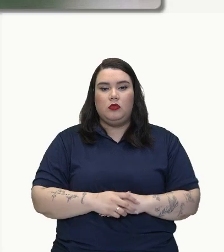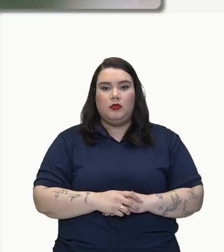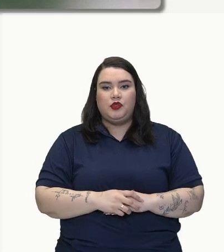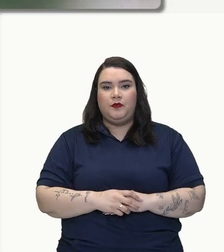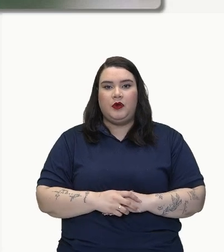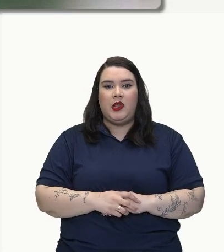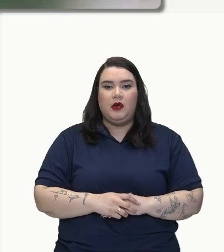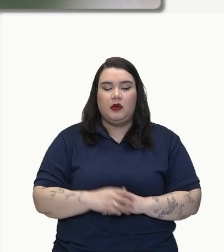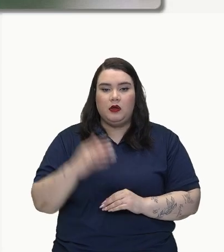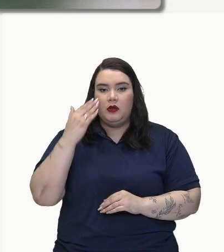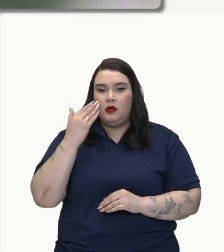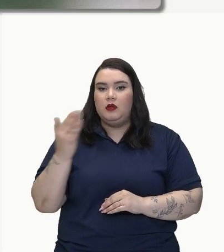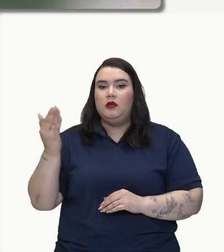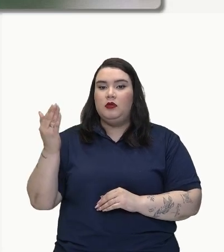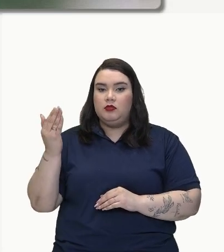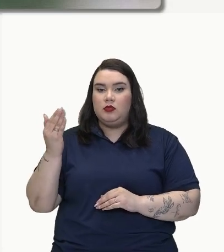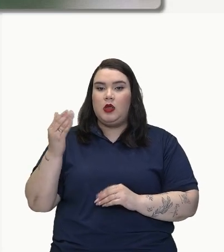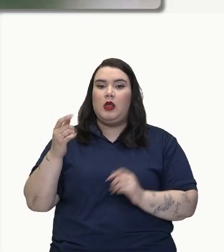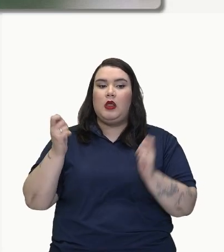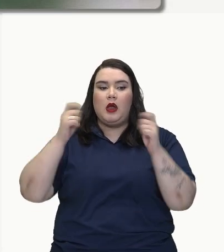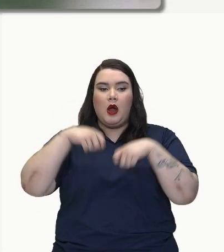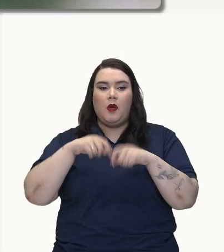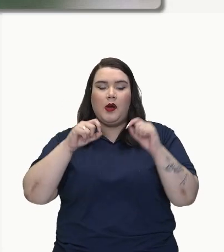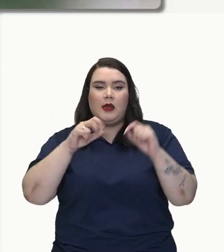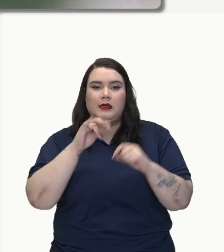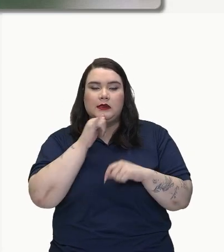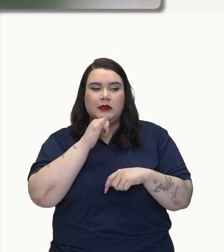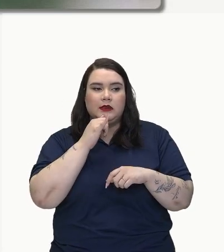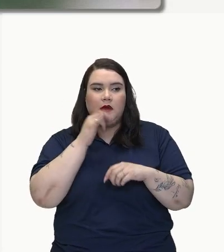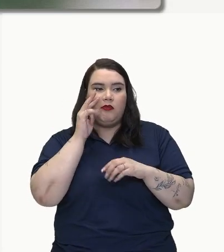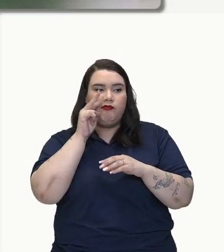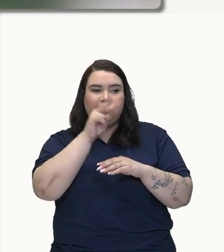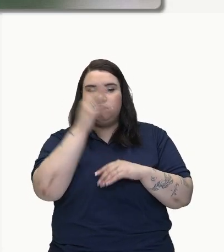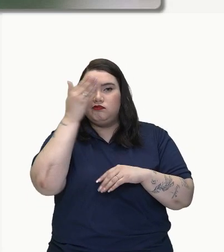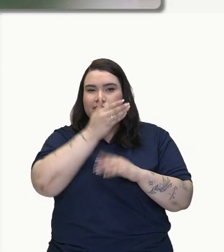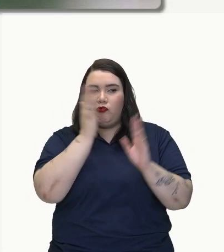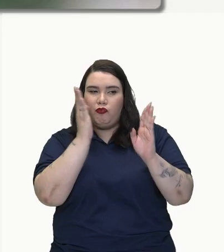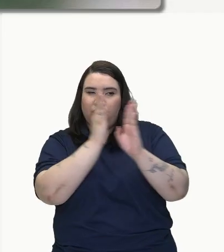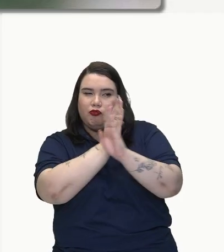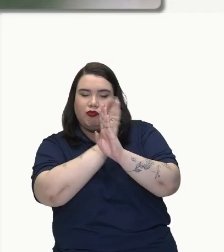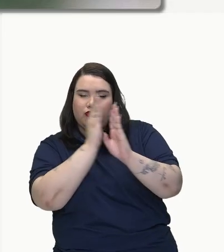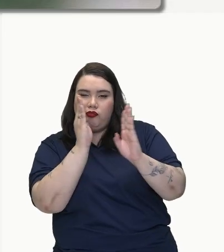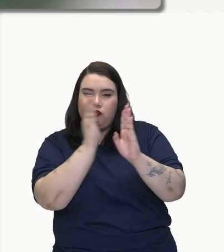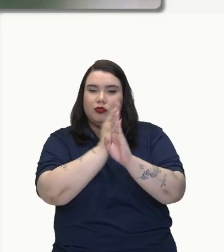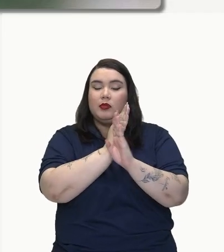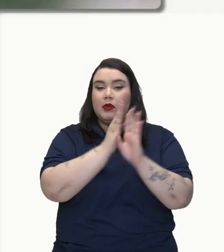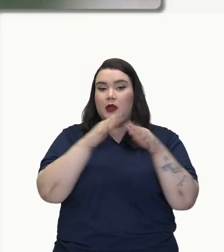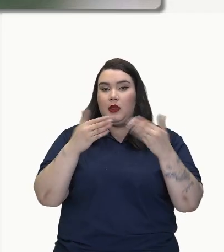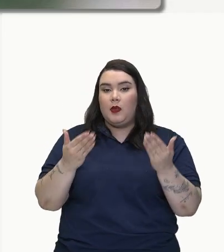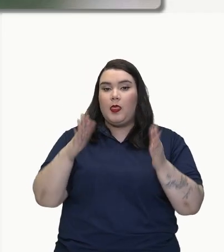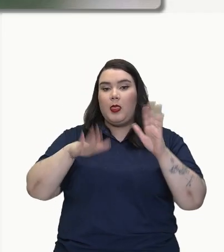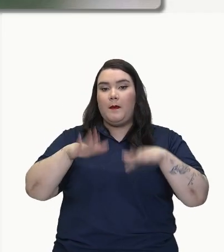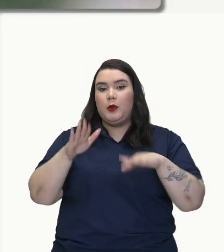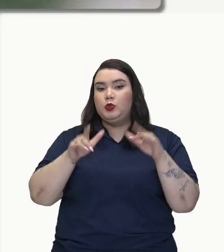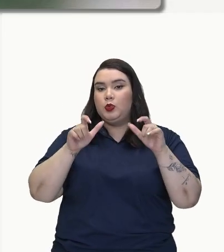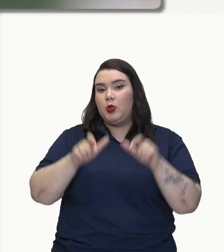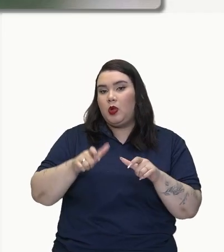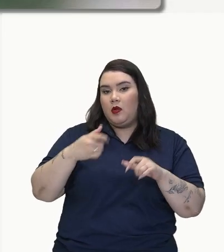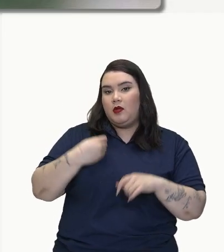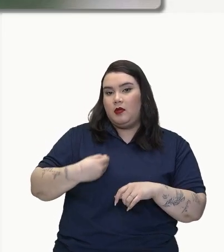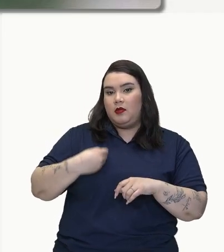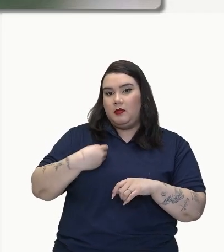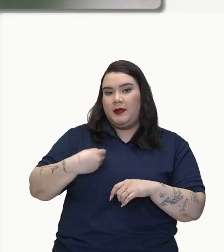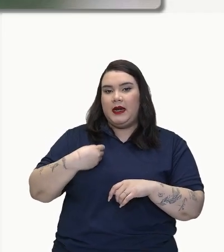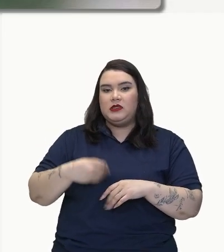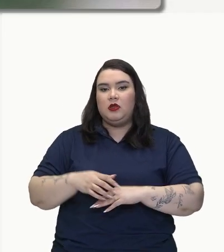pode realizar ali um processo de camuflagem, né? Então, vai depender do ambiente onde ele está inserido, para ele conseguir